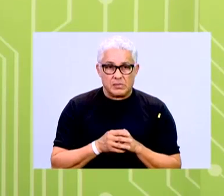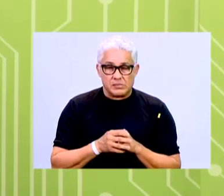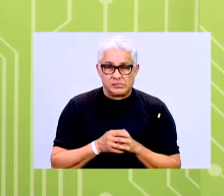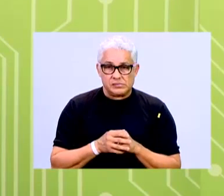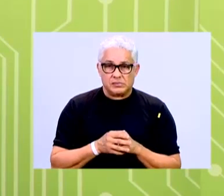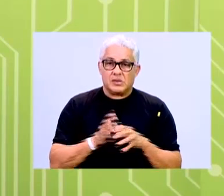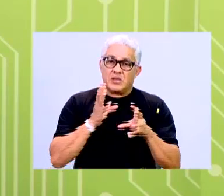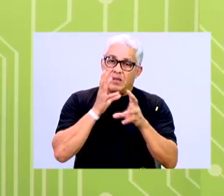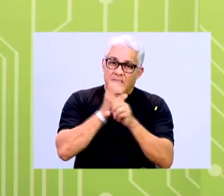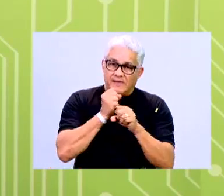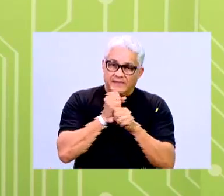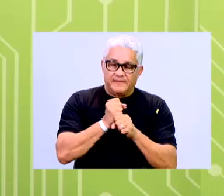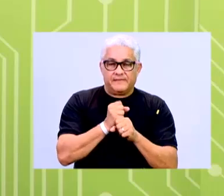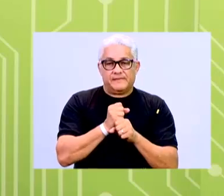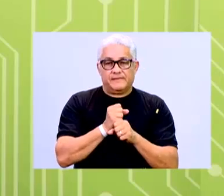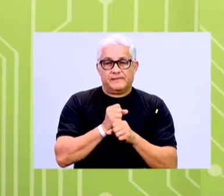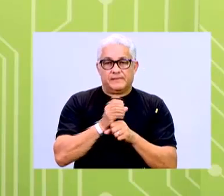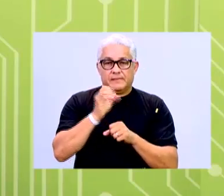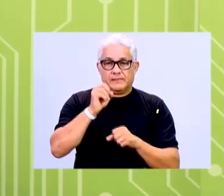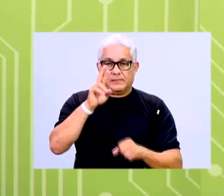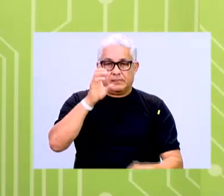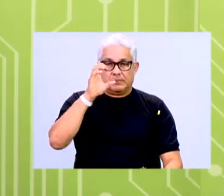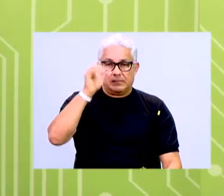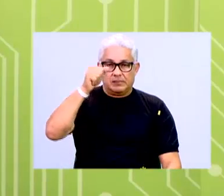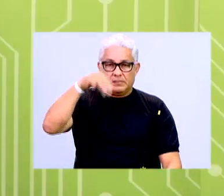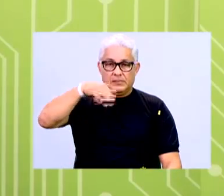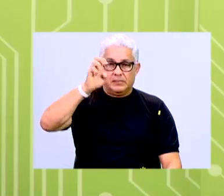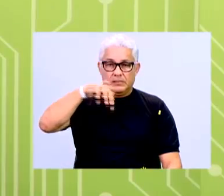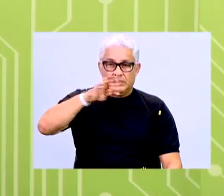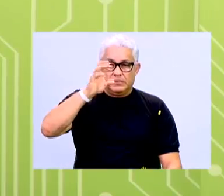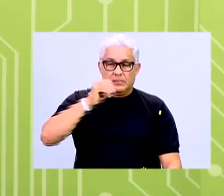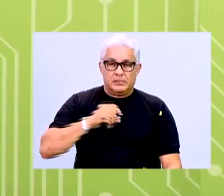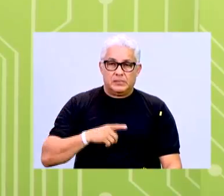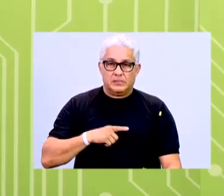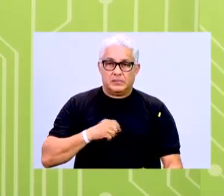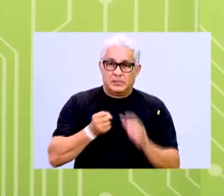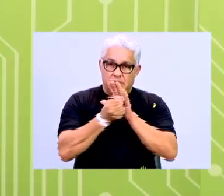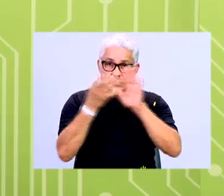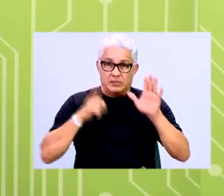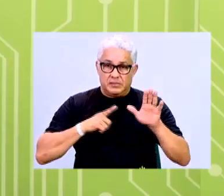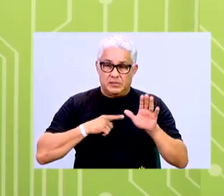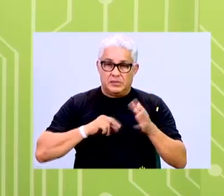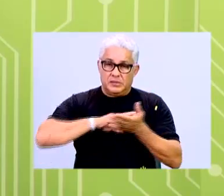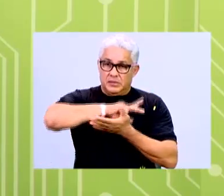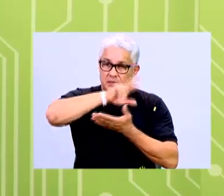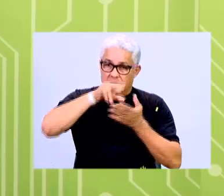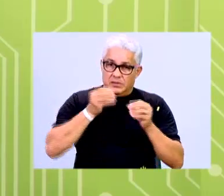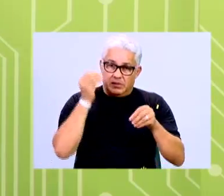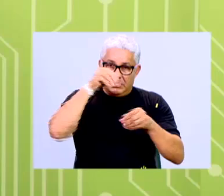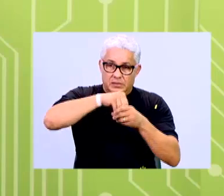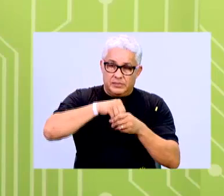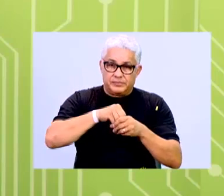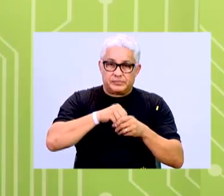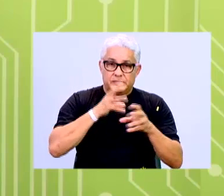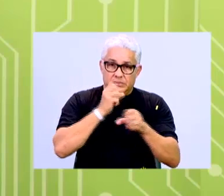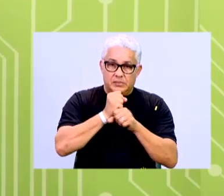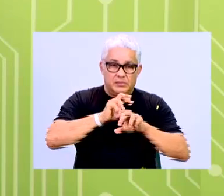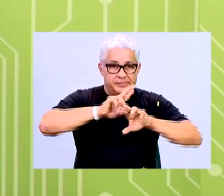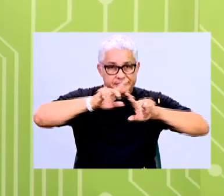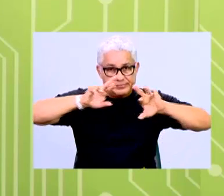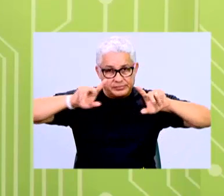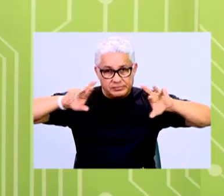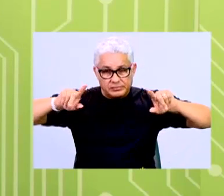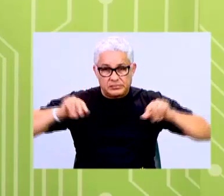um cálculo de um orçamento, que a aplicação receberá diversos orçamentos e que serão gerados diversos cálculos, deverão ser